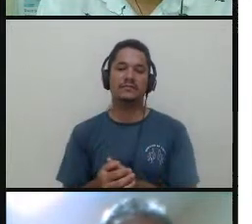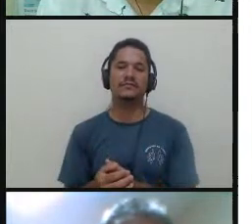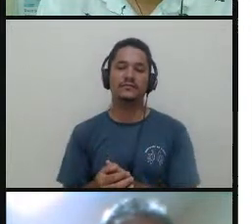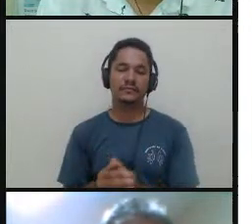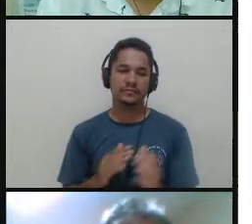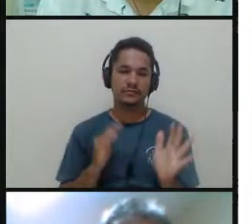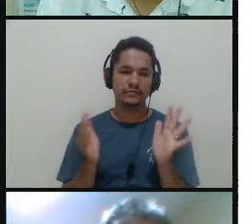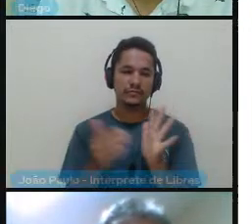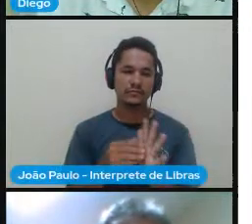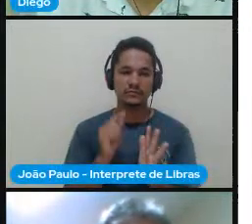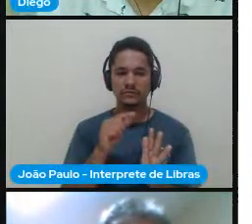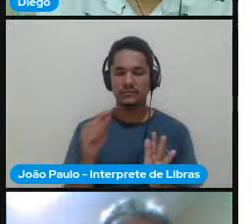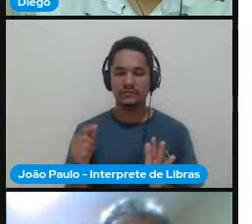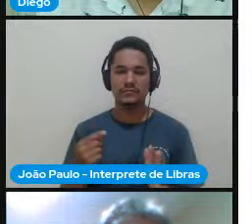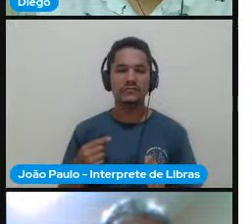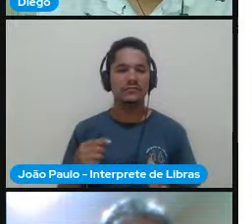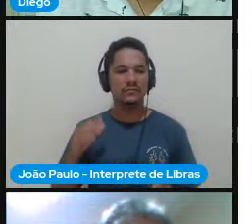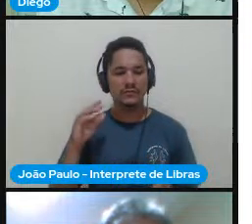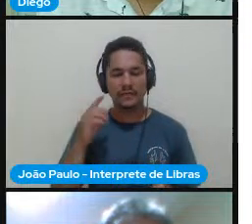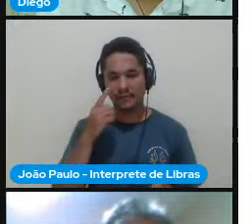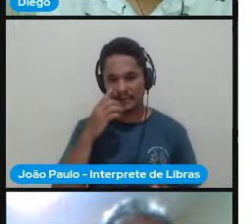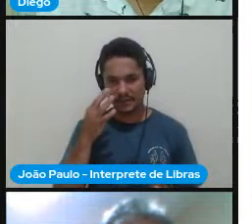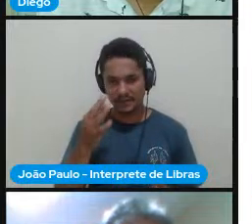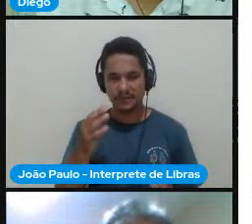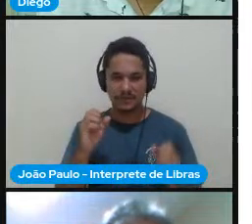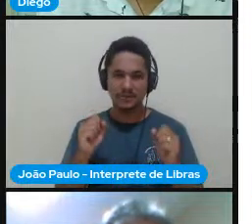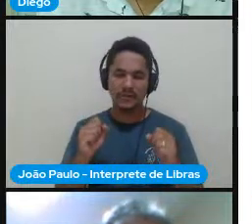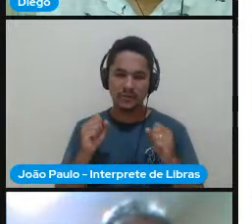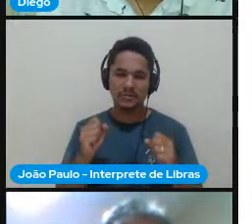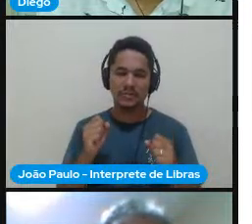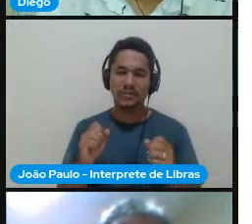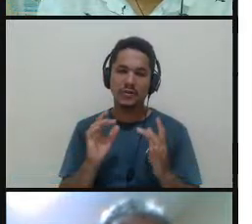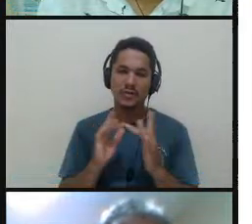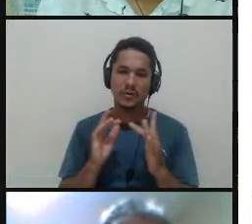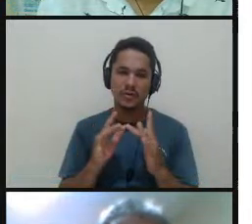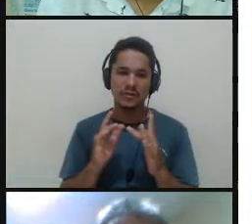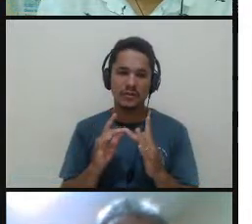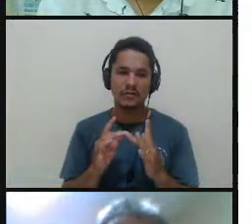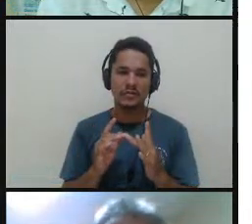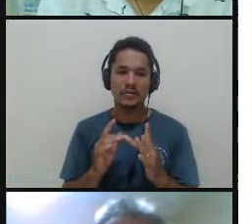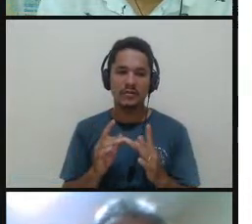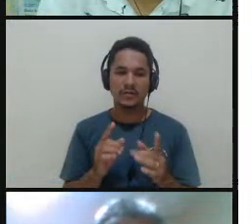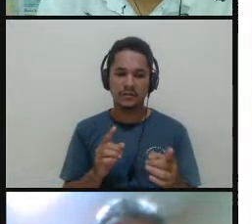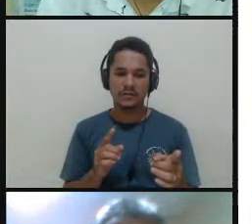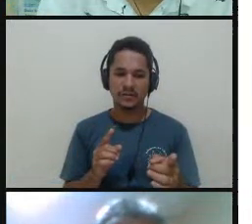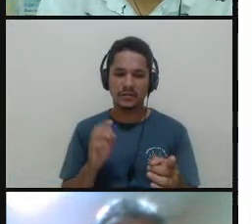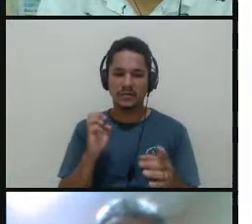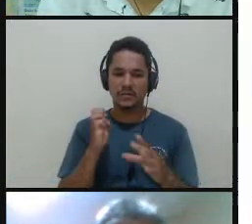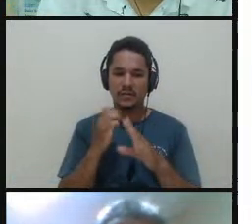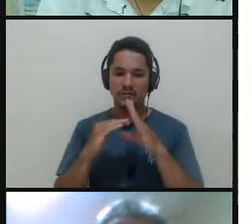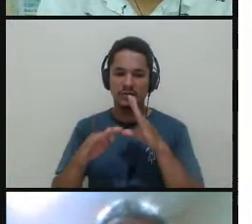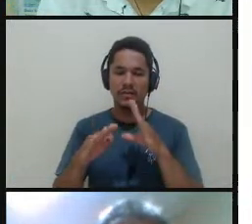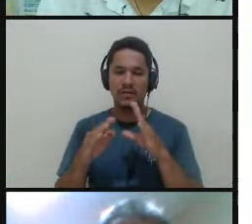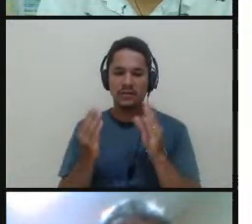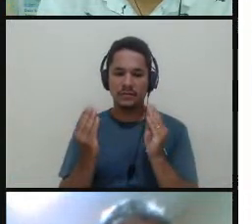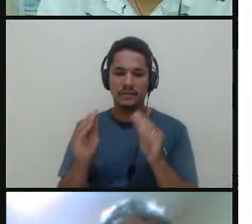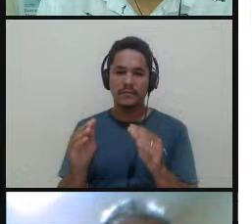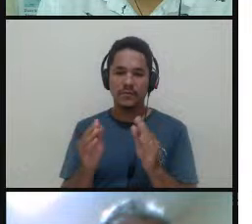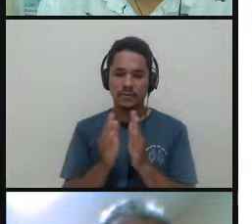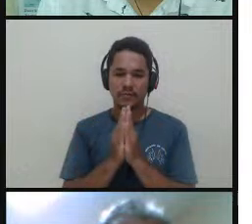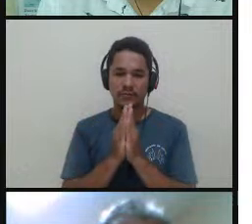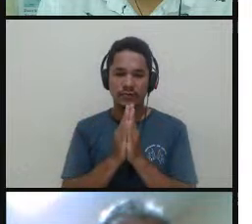Todos que estão ouvindo, é só entrar em contato. Eu vou deixar um e-mail aqui, por favor, Carol da